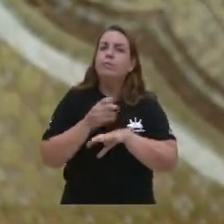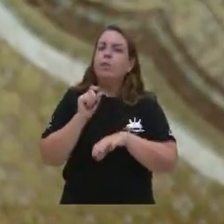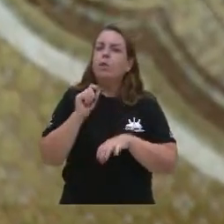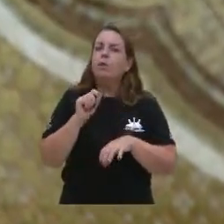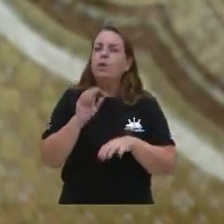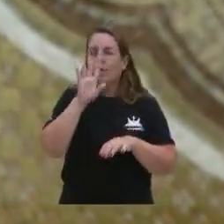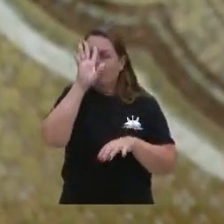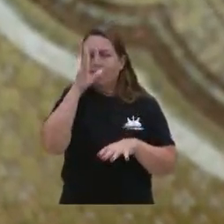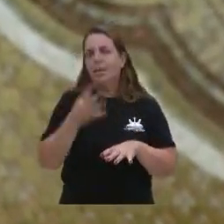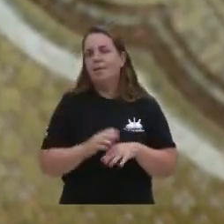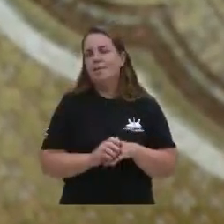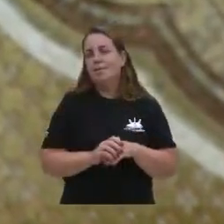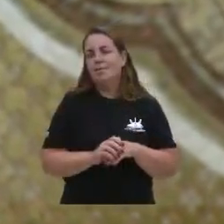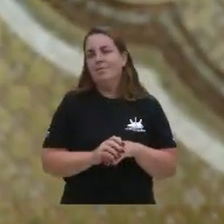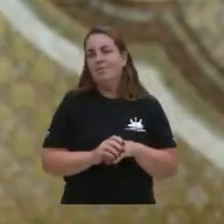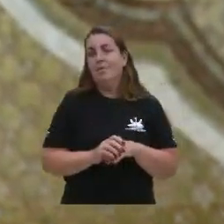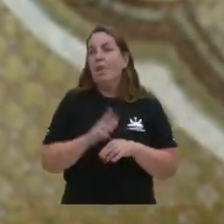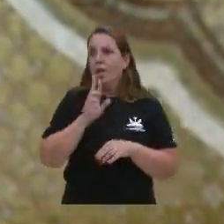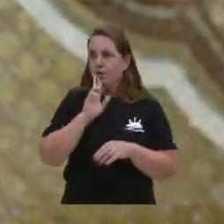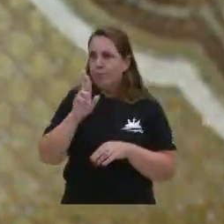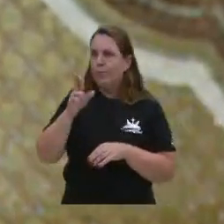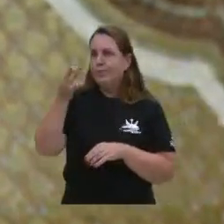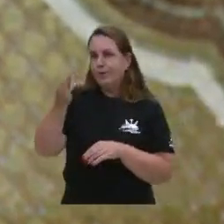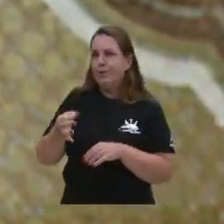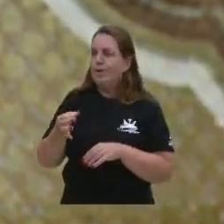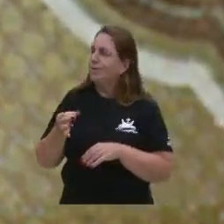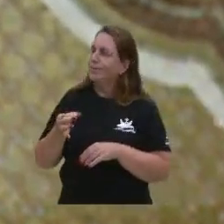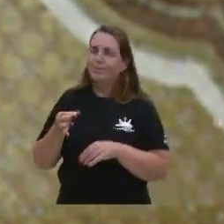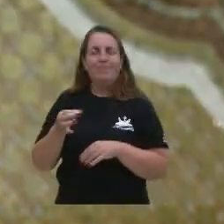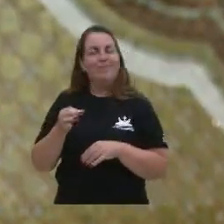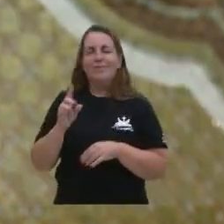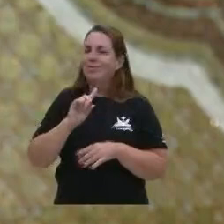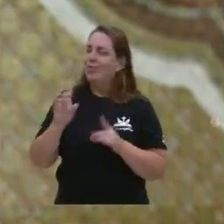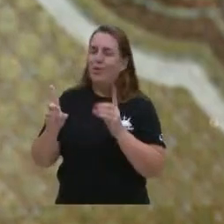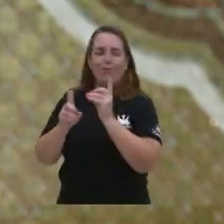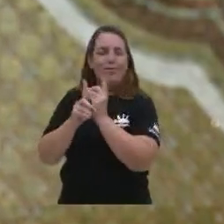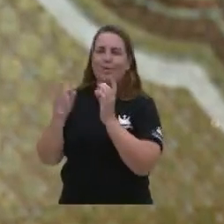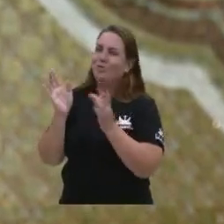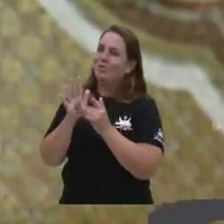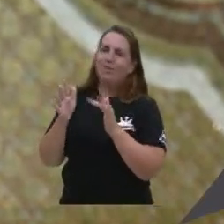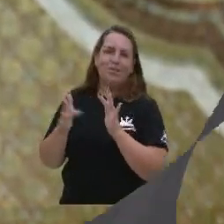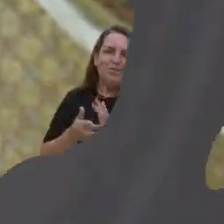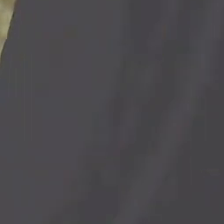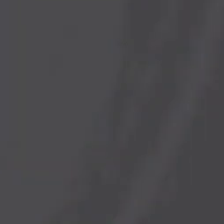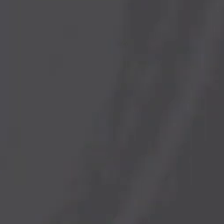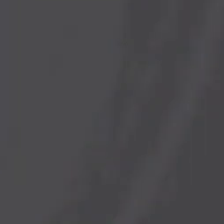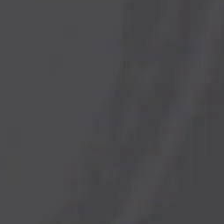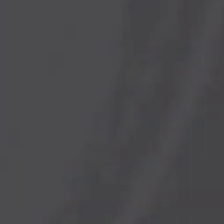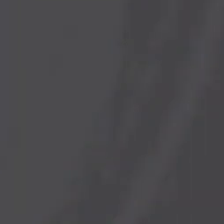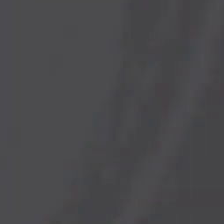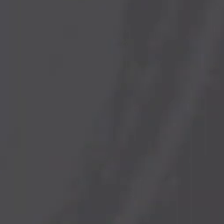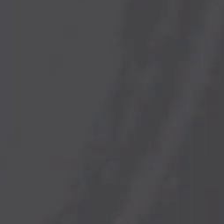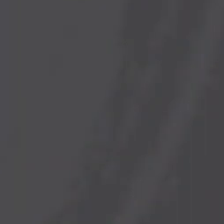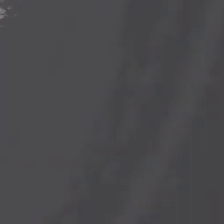a resposta é certeira: ainda não encontramos o Senhor Jesus.